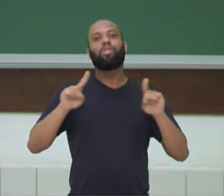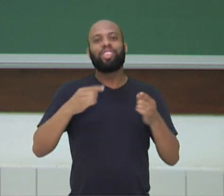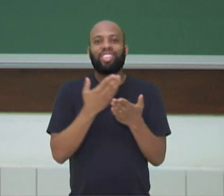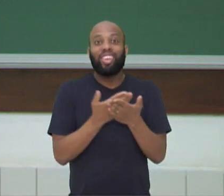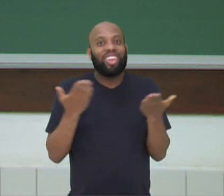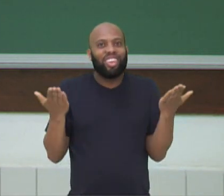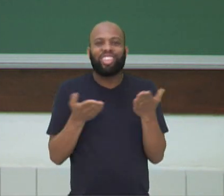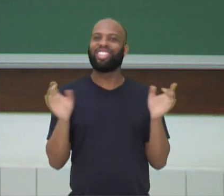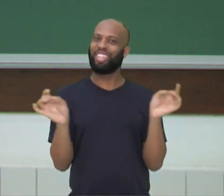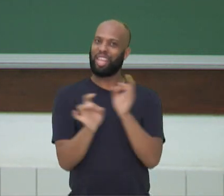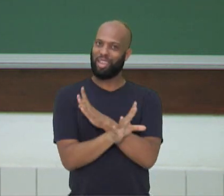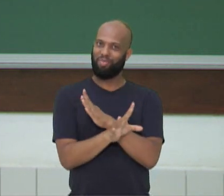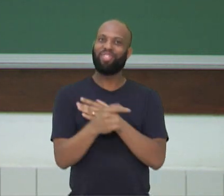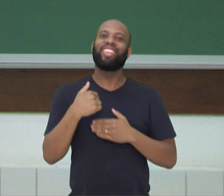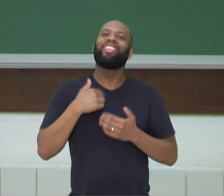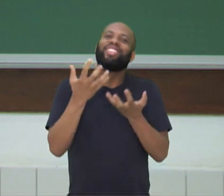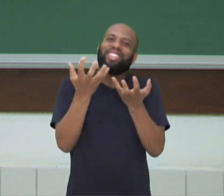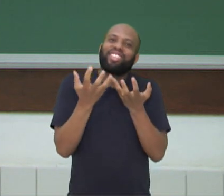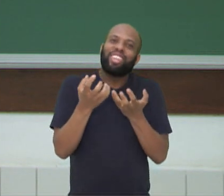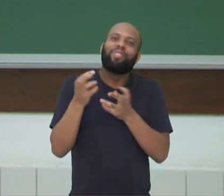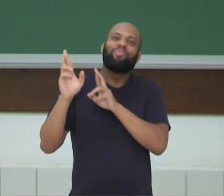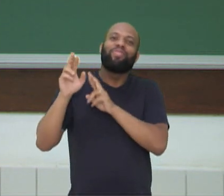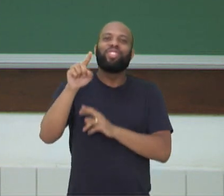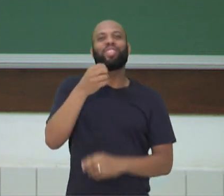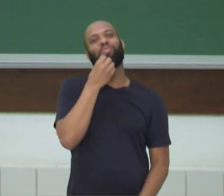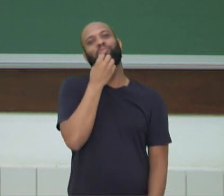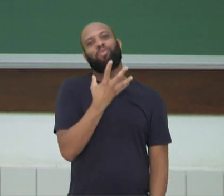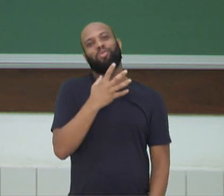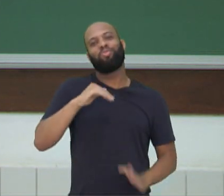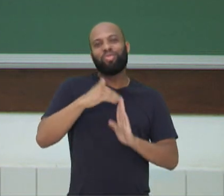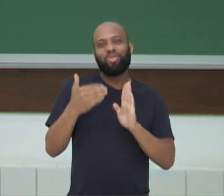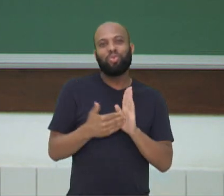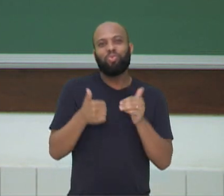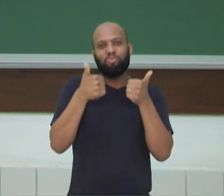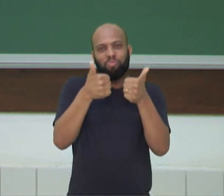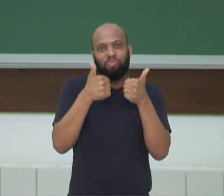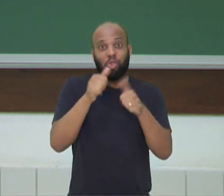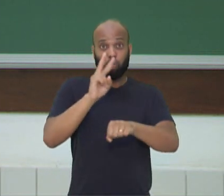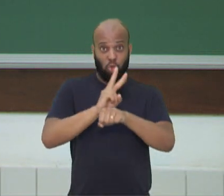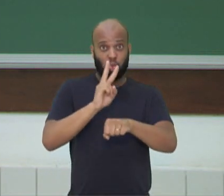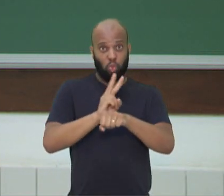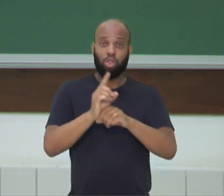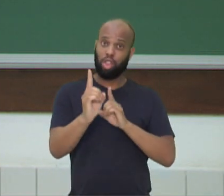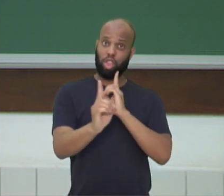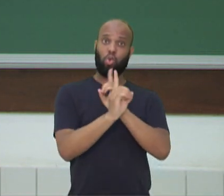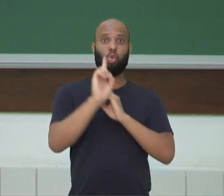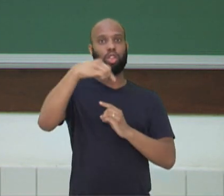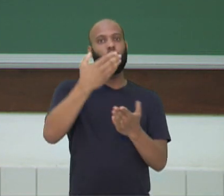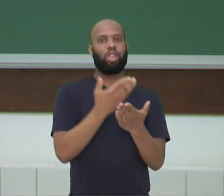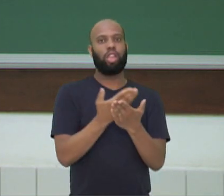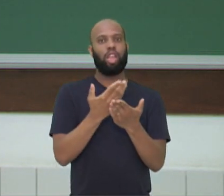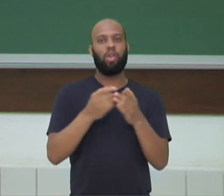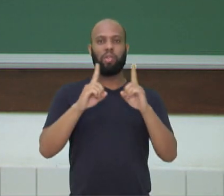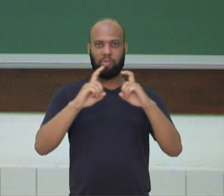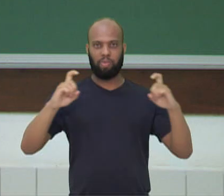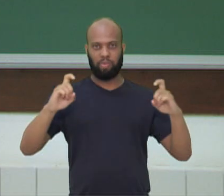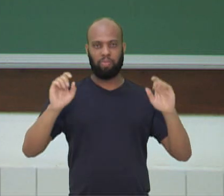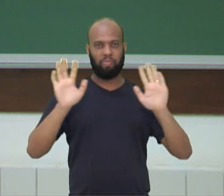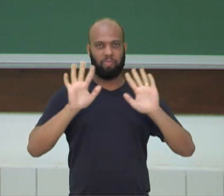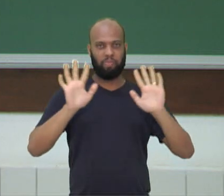nossa aula de hoje acabou. Então eu desejo para vocês tudo de bom, se cuide e a gente se encontra na nossa próxima aula de ciências.